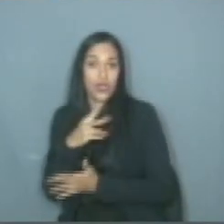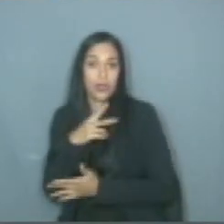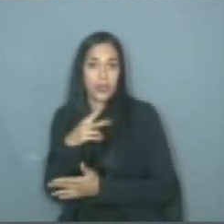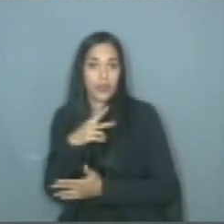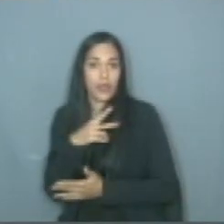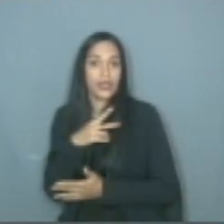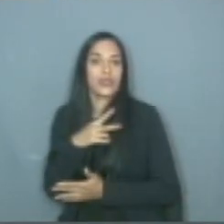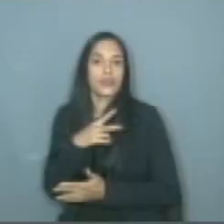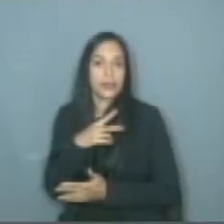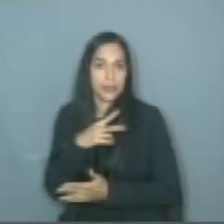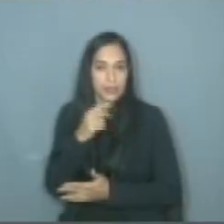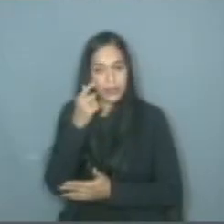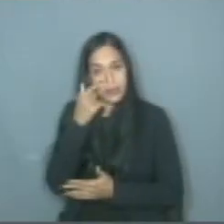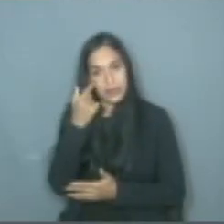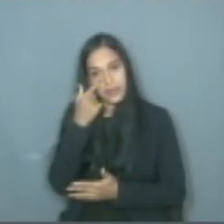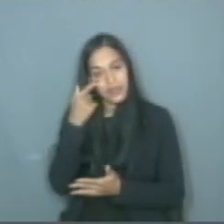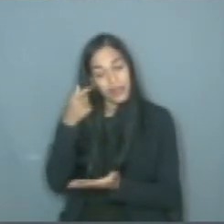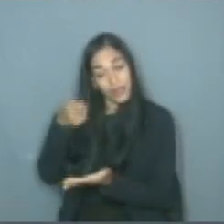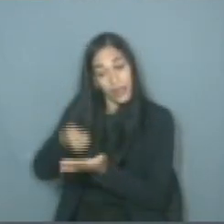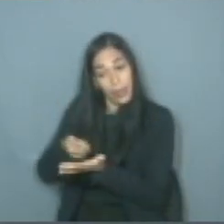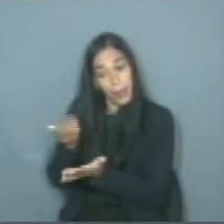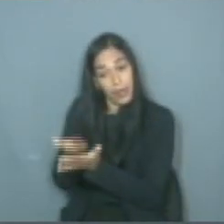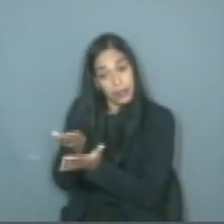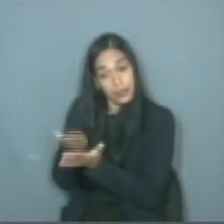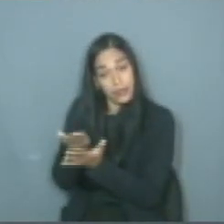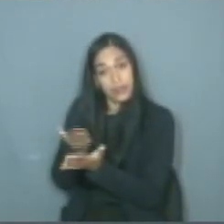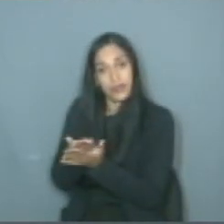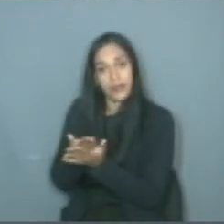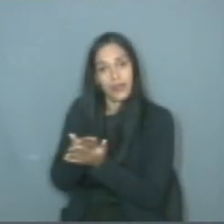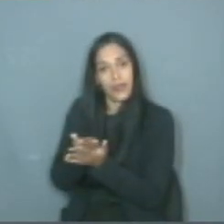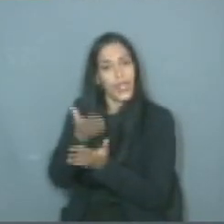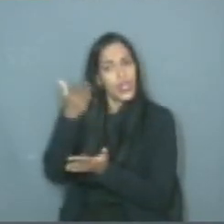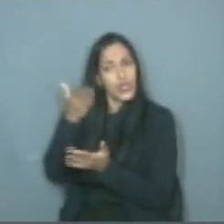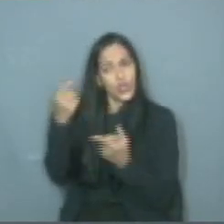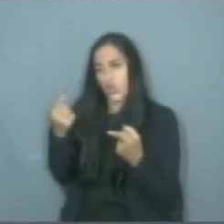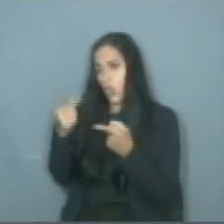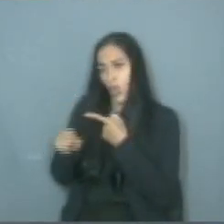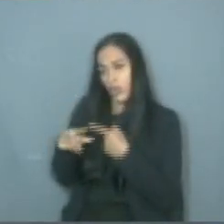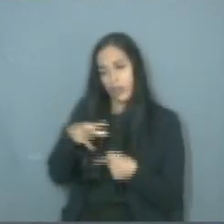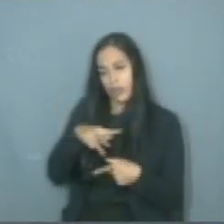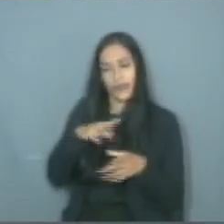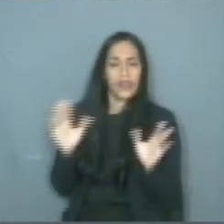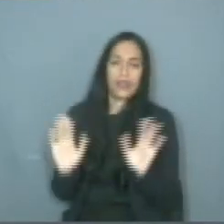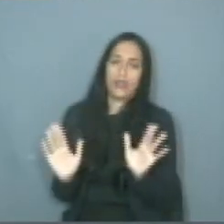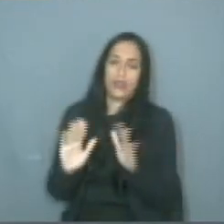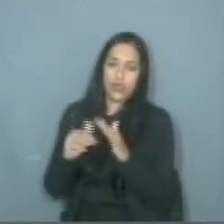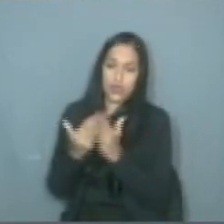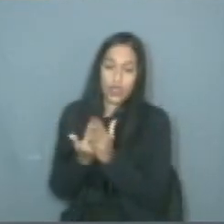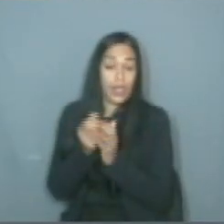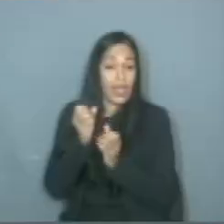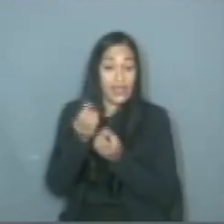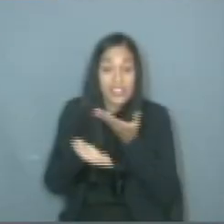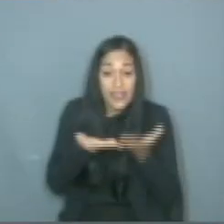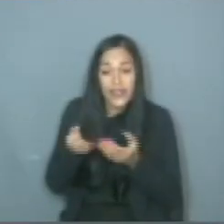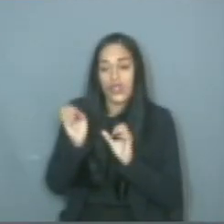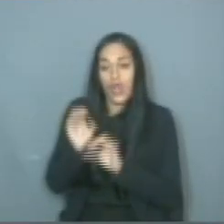privada que se paga para estudar. E aqui eu não faço um discurso contra a escola privada, muito pelo contrário. O serviço da educação